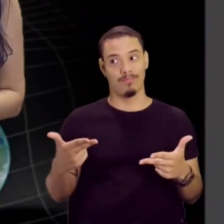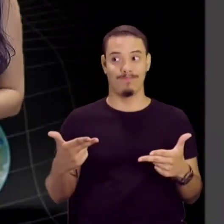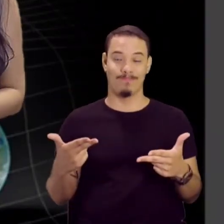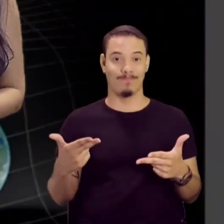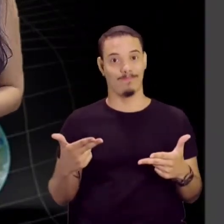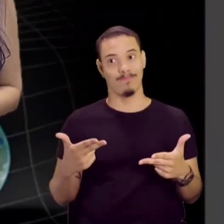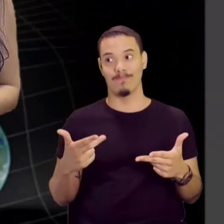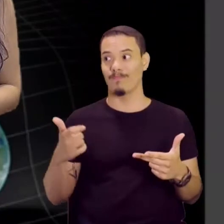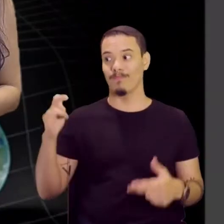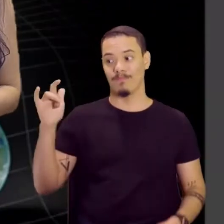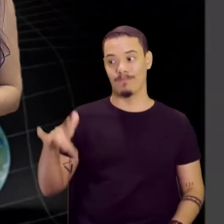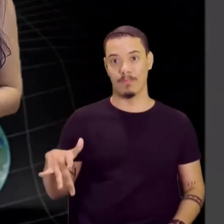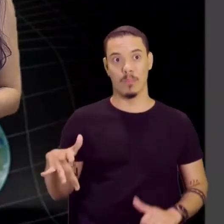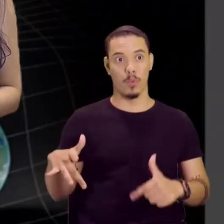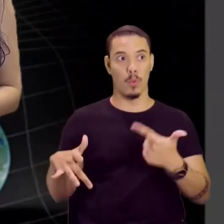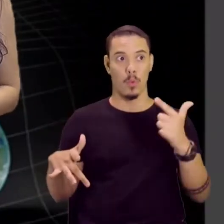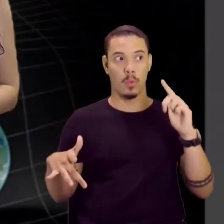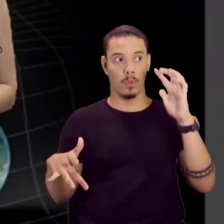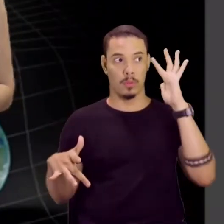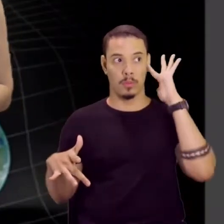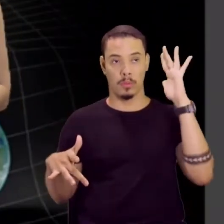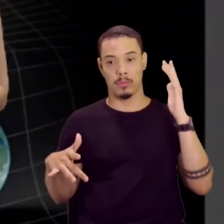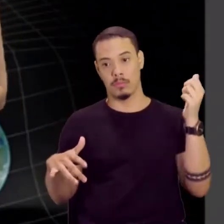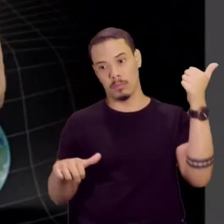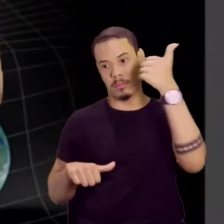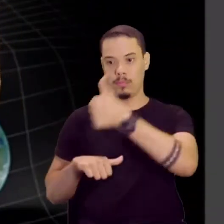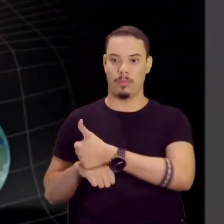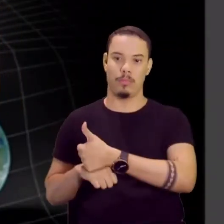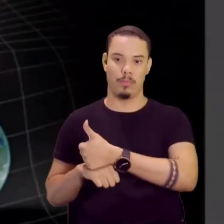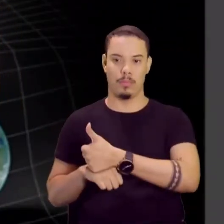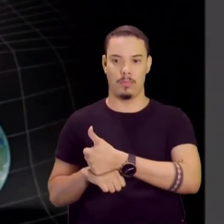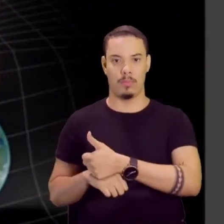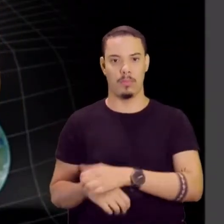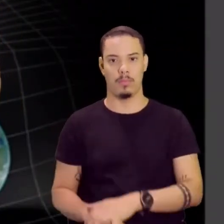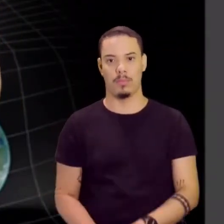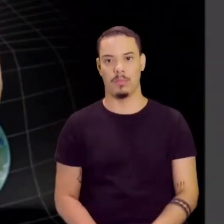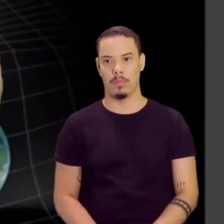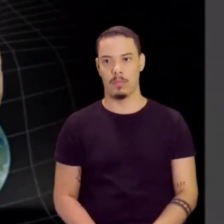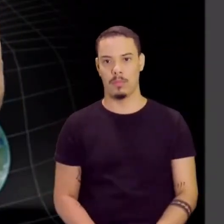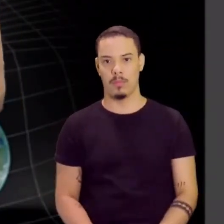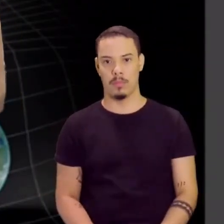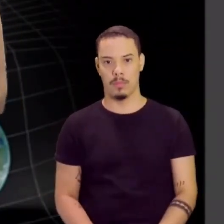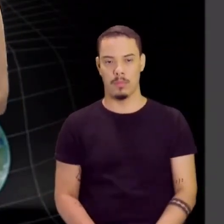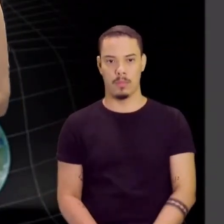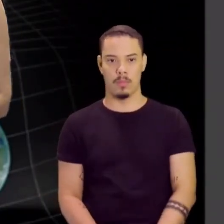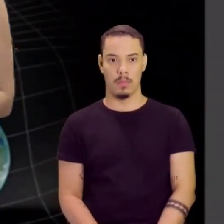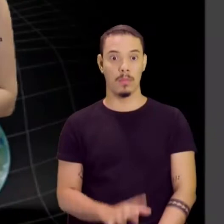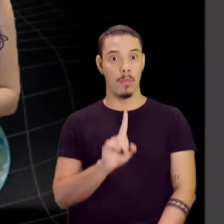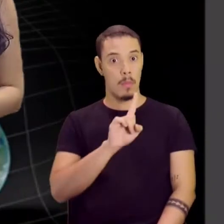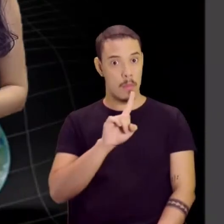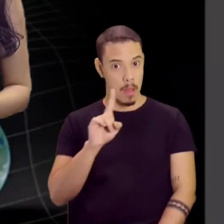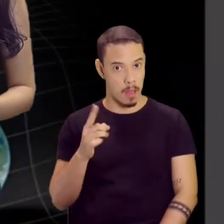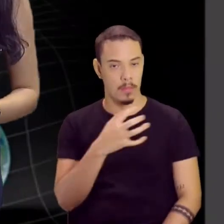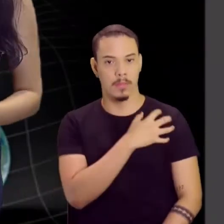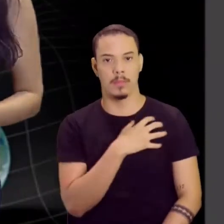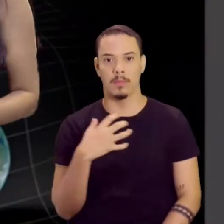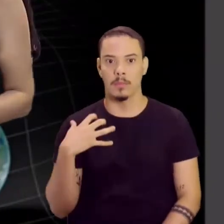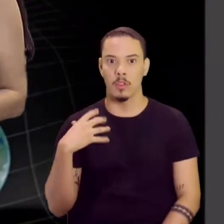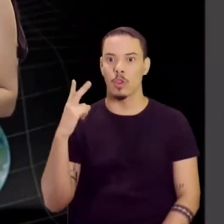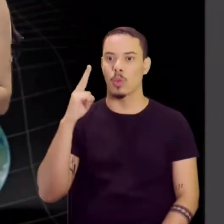mais. Exatamente. Segundo em certas situações. Okay? Isso mesmo. Mas Aristóteles foi o cara por muito tempo, por 2000